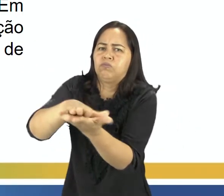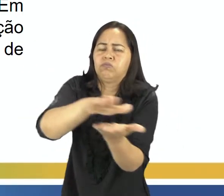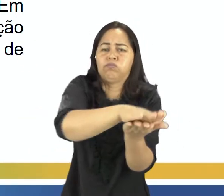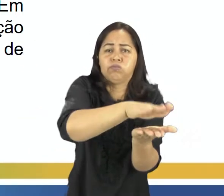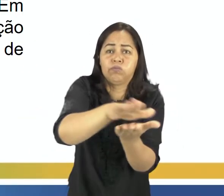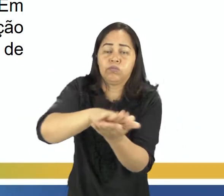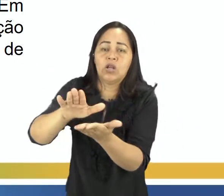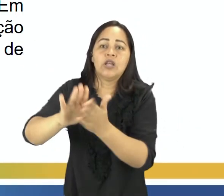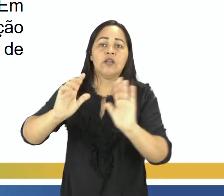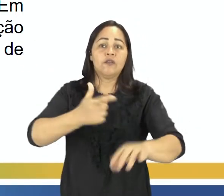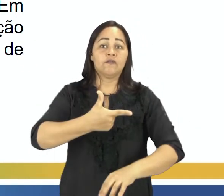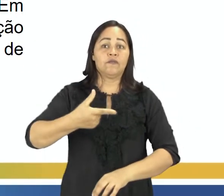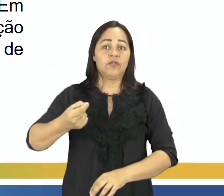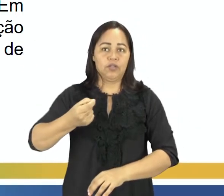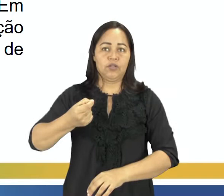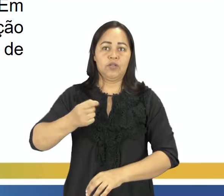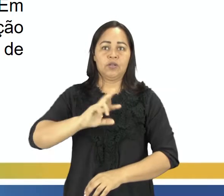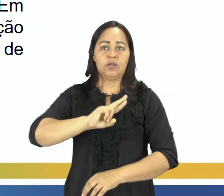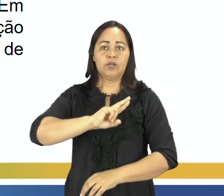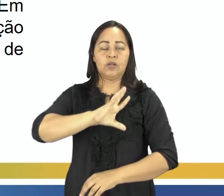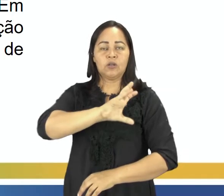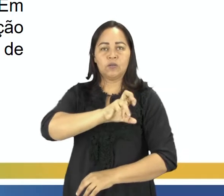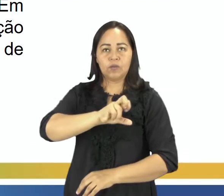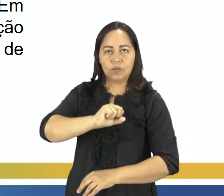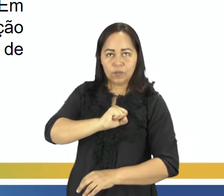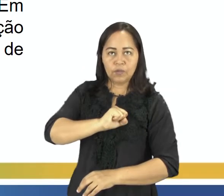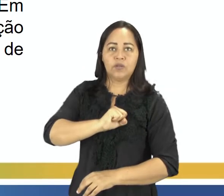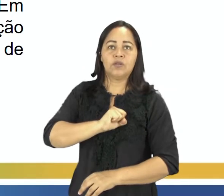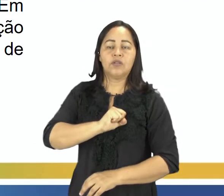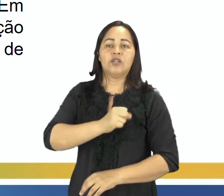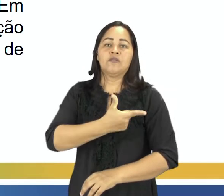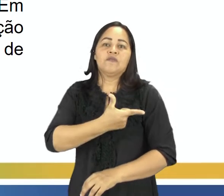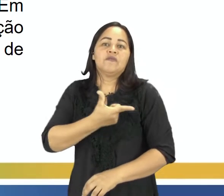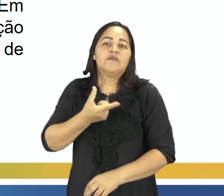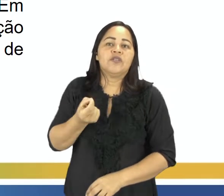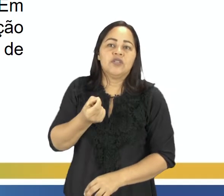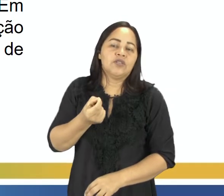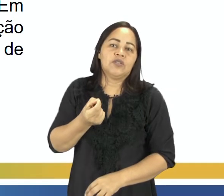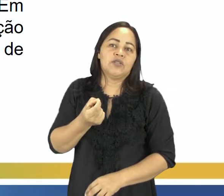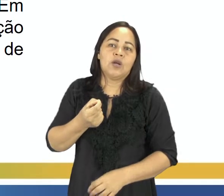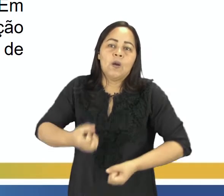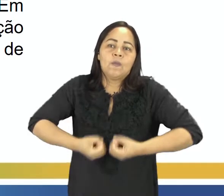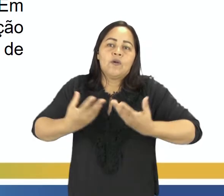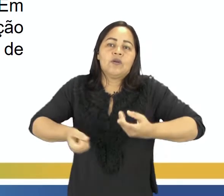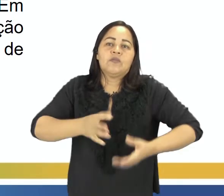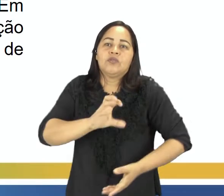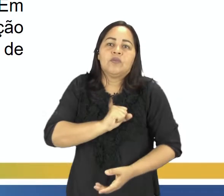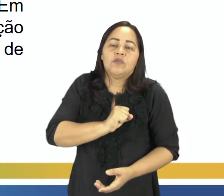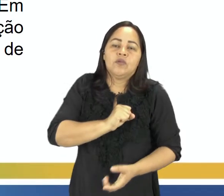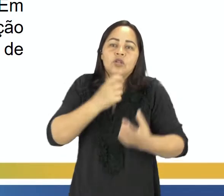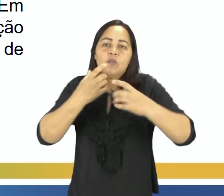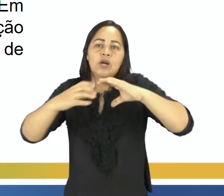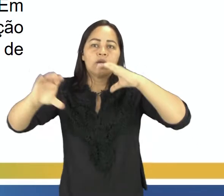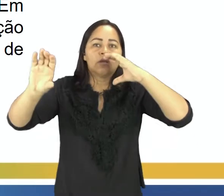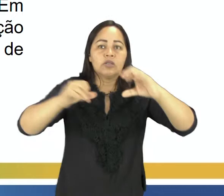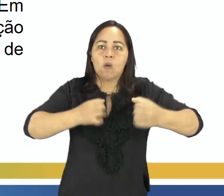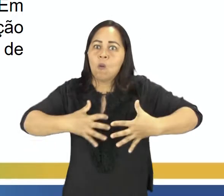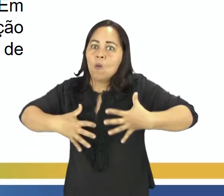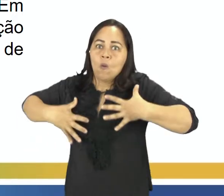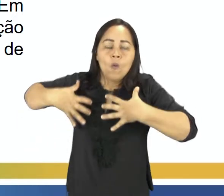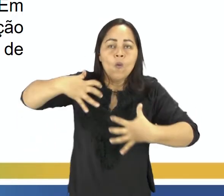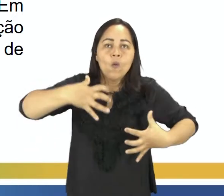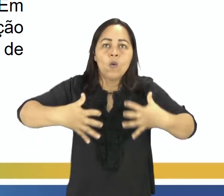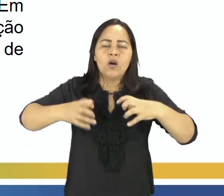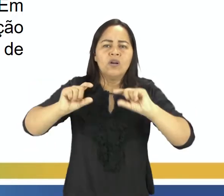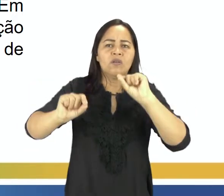poemas de amor e uma canção desesperada, 20 poemas de amor e uma canção desesperada. A obra é repleta de